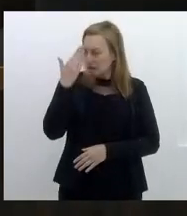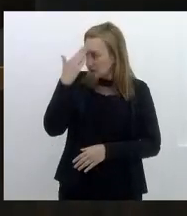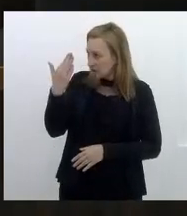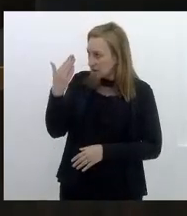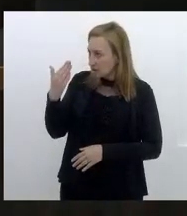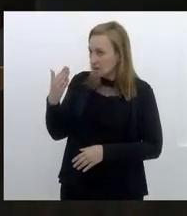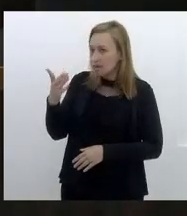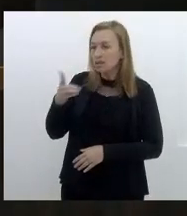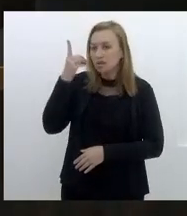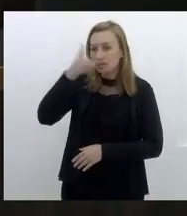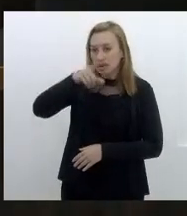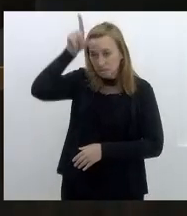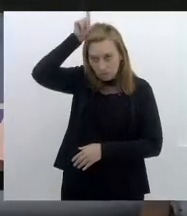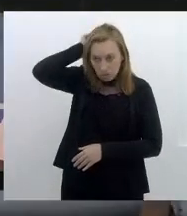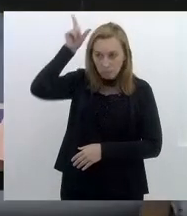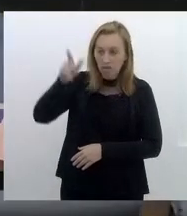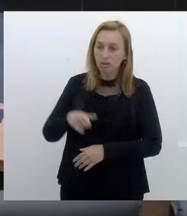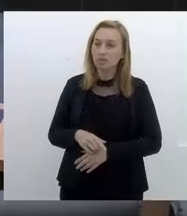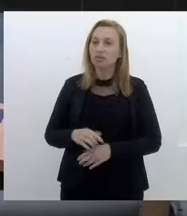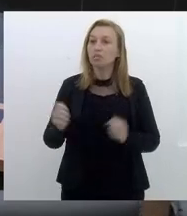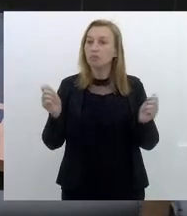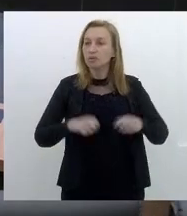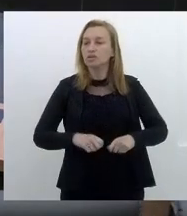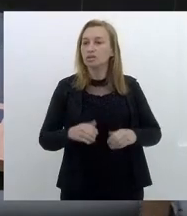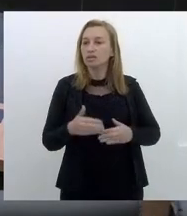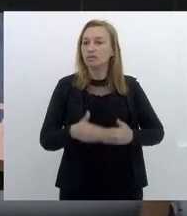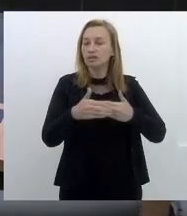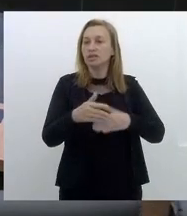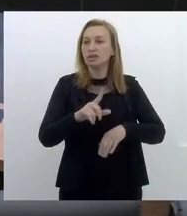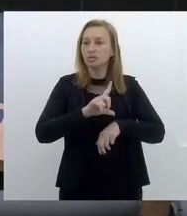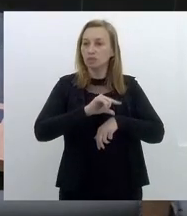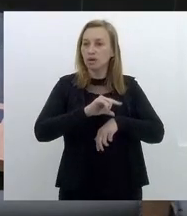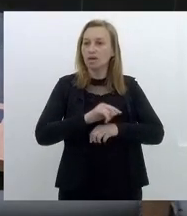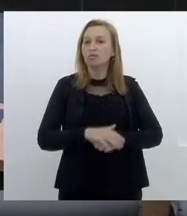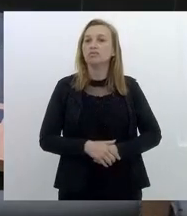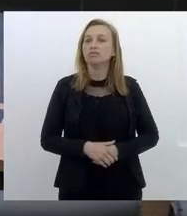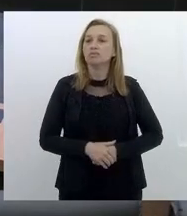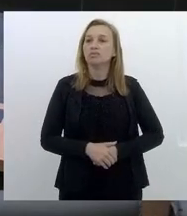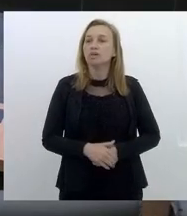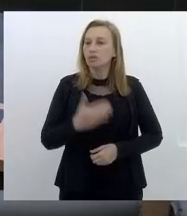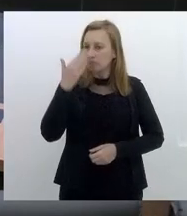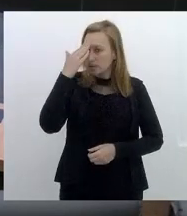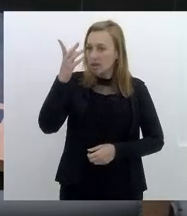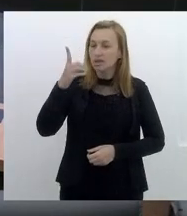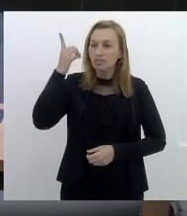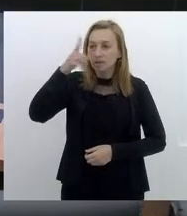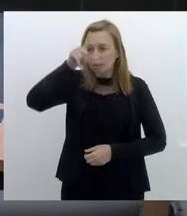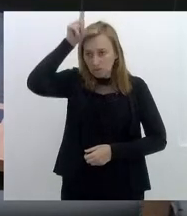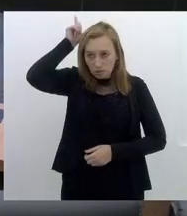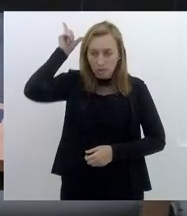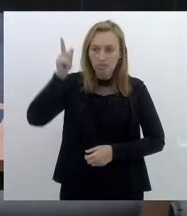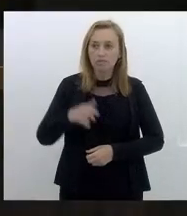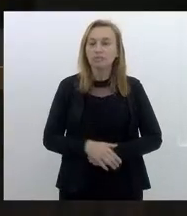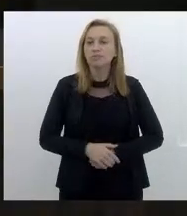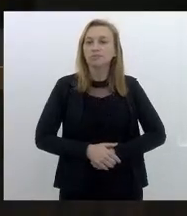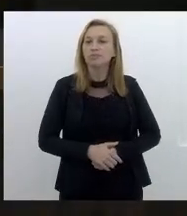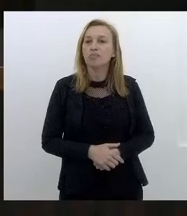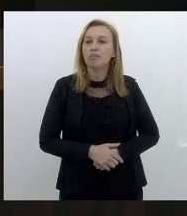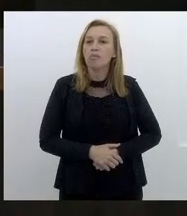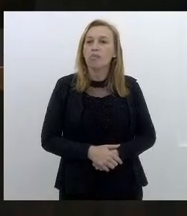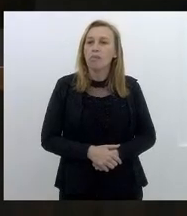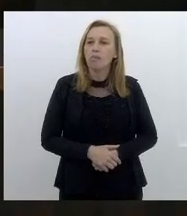agradecer a diferença Deputado Municipal pela possibilidade de avançarmos no horário Obrigado quadros Paulo e